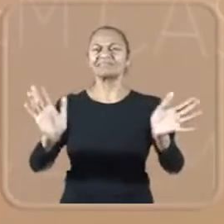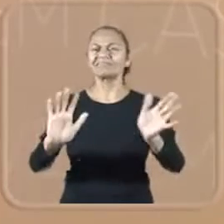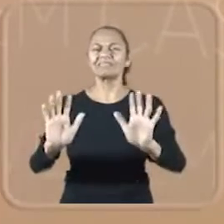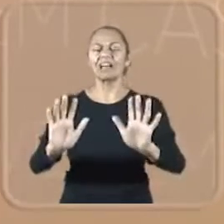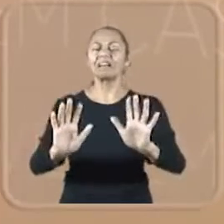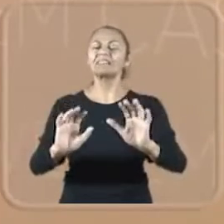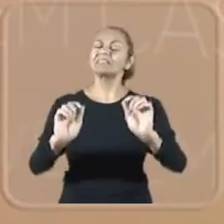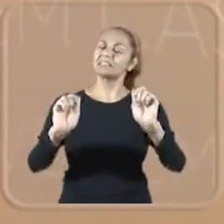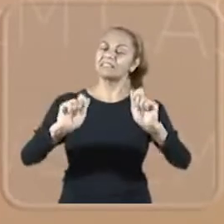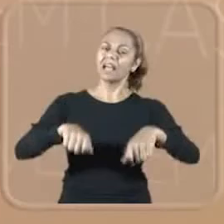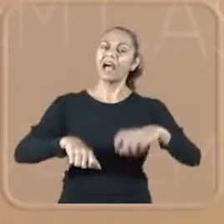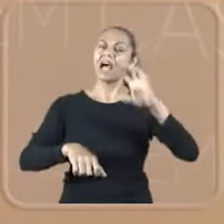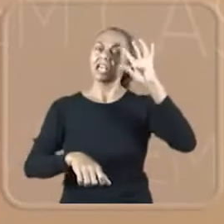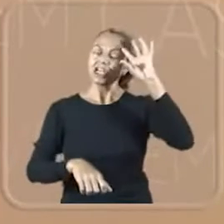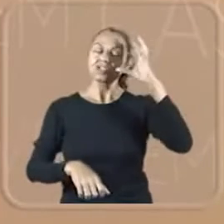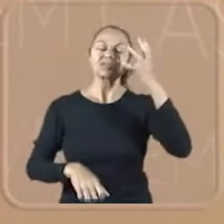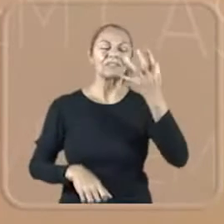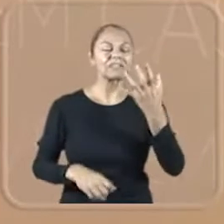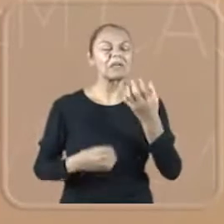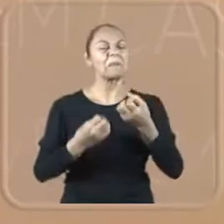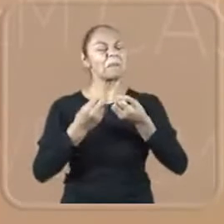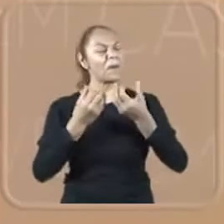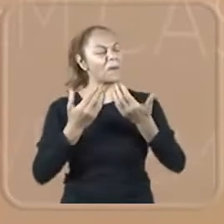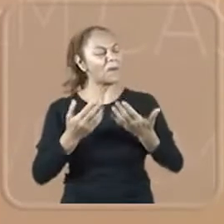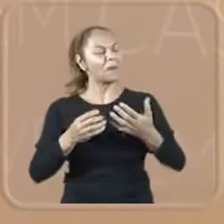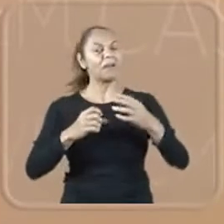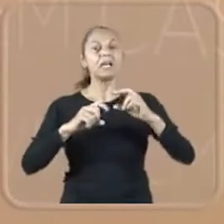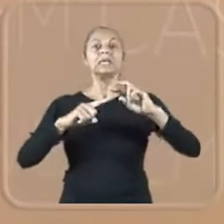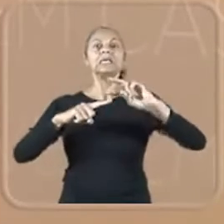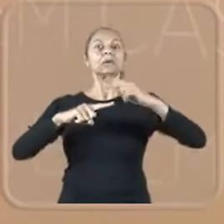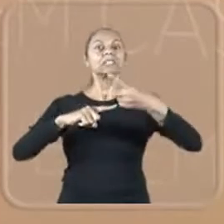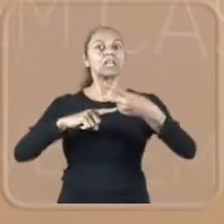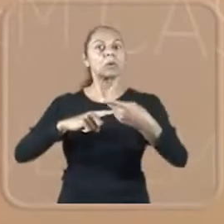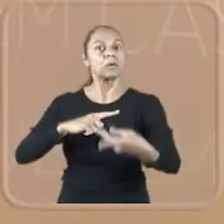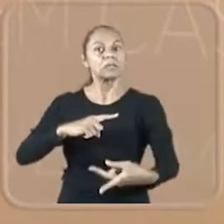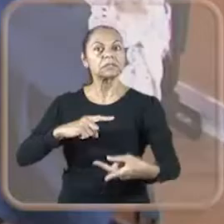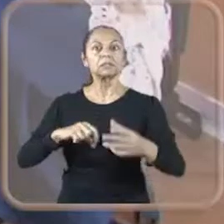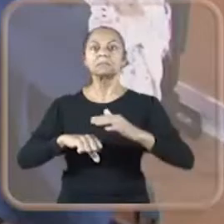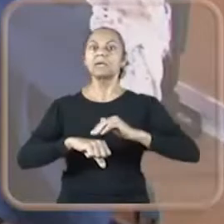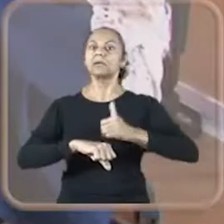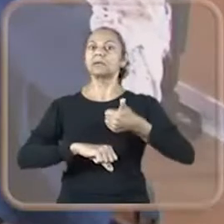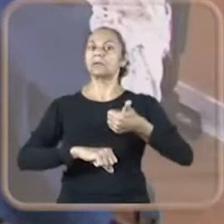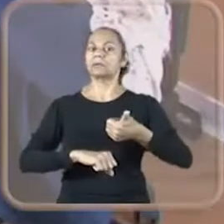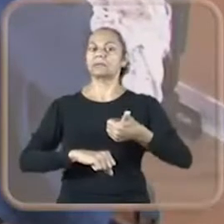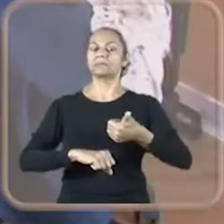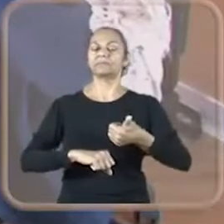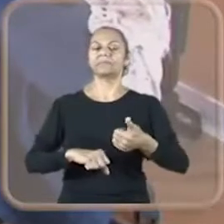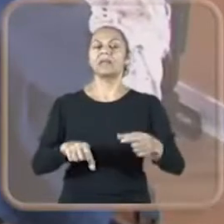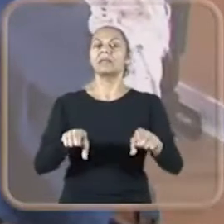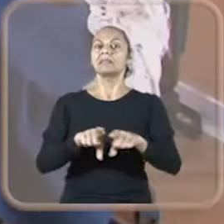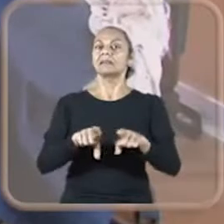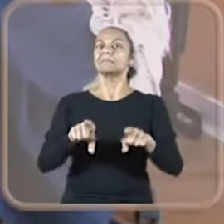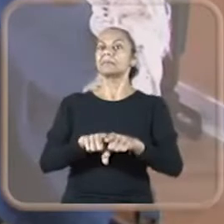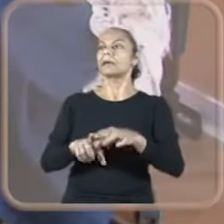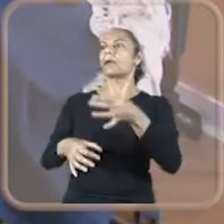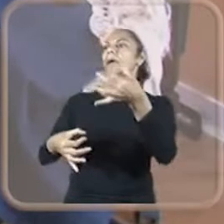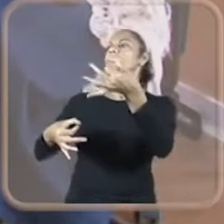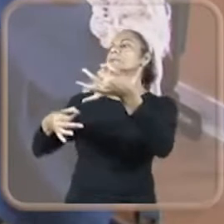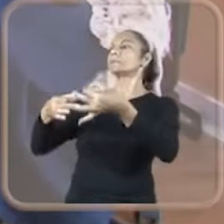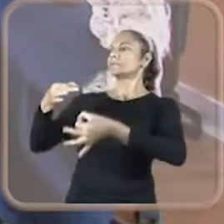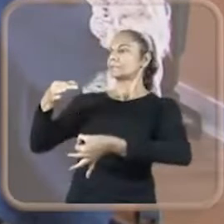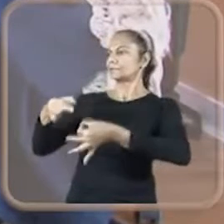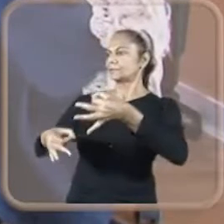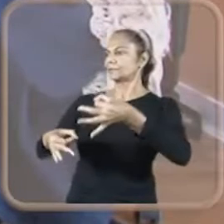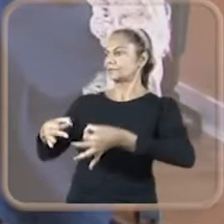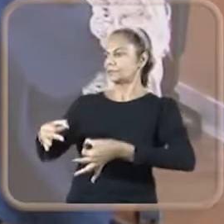fogo, que eles podem resolver de outra forma, que não traga consequências para a vida deles. E nem é o objetivo da justiça restaurativa